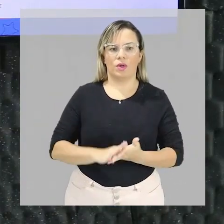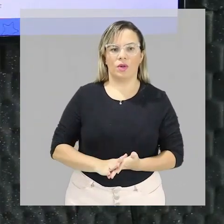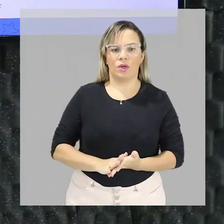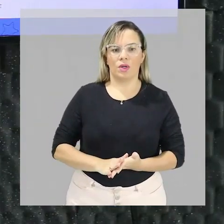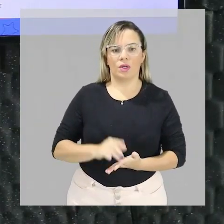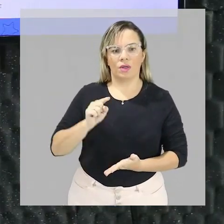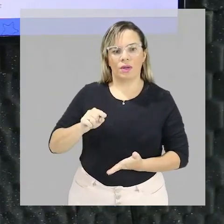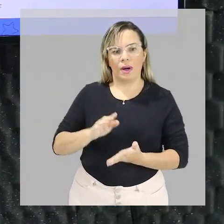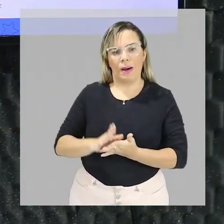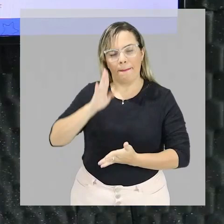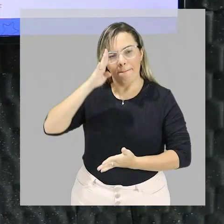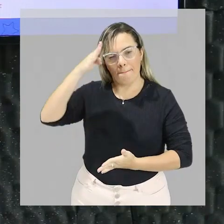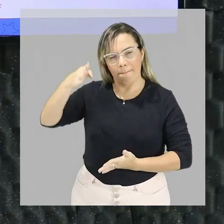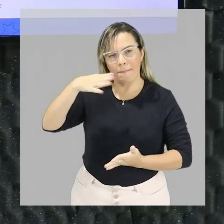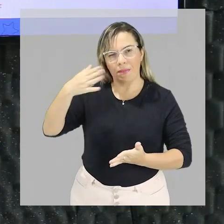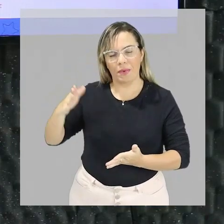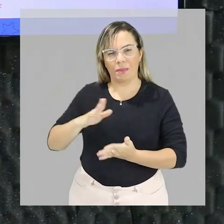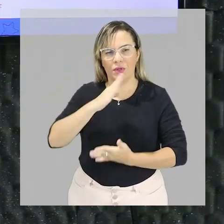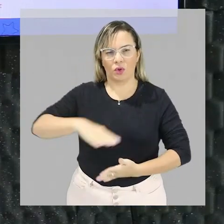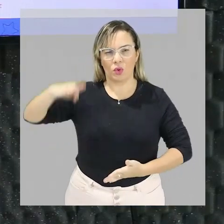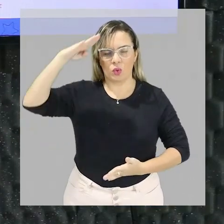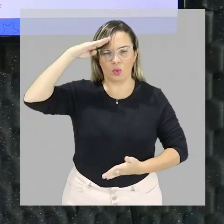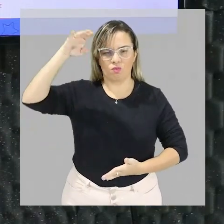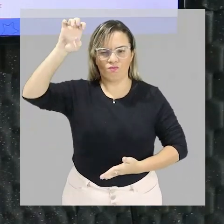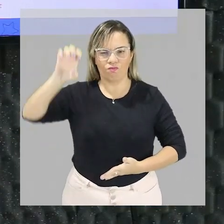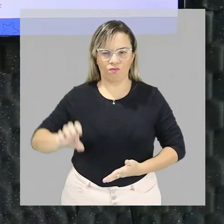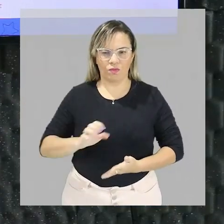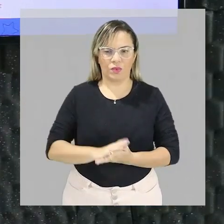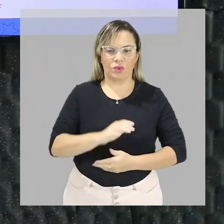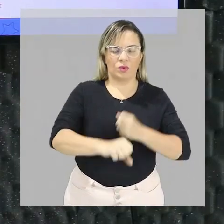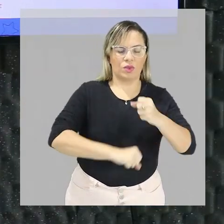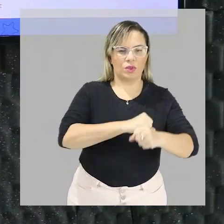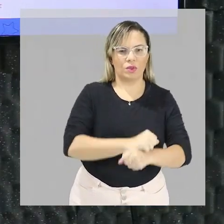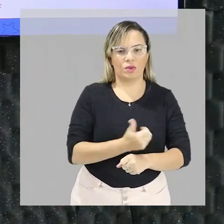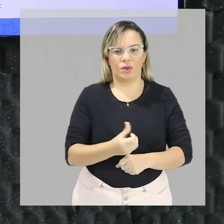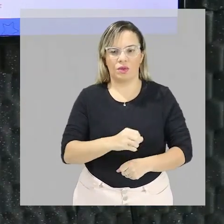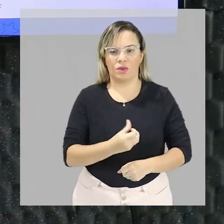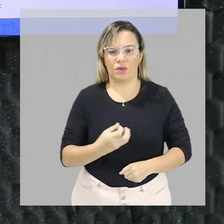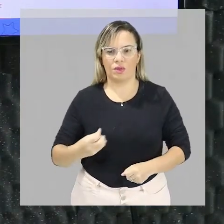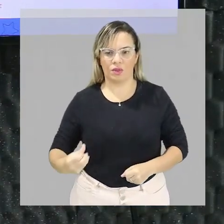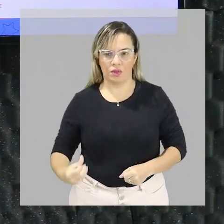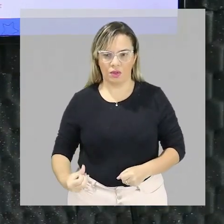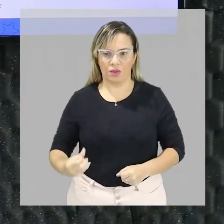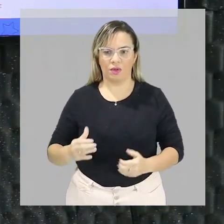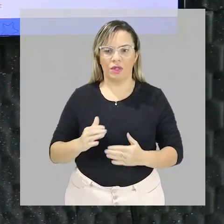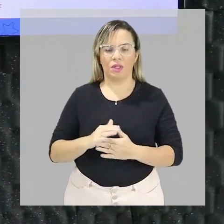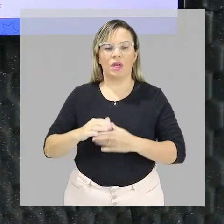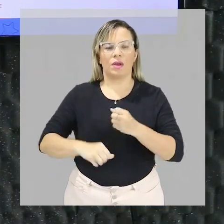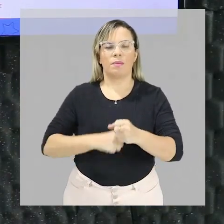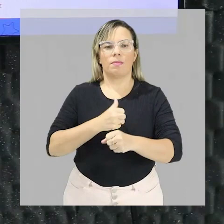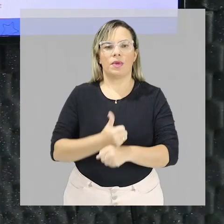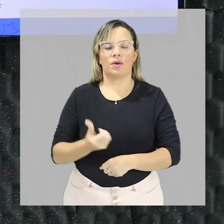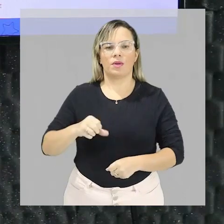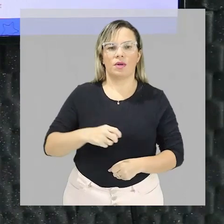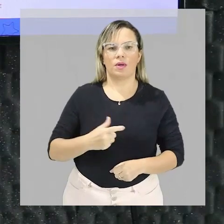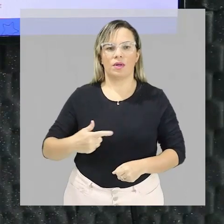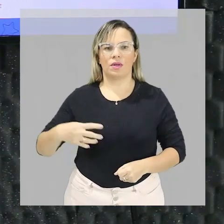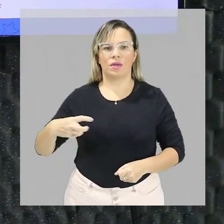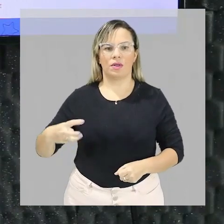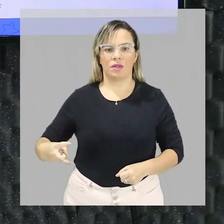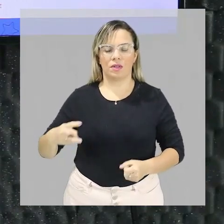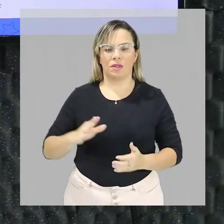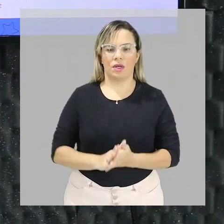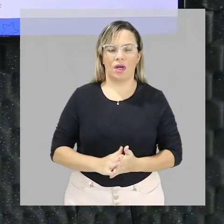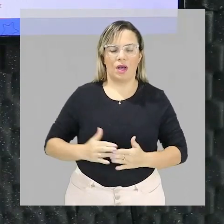Garrastazu Médici, de 69 a 73. Tá? Nos outros 10 anos, de